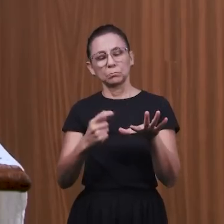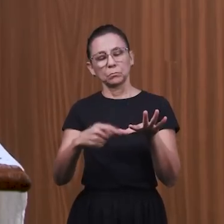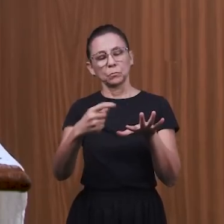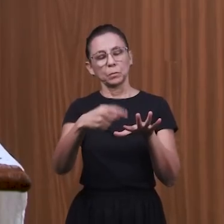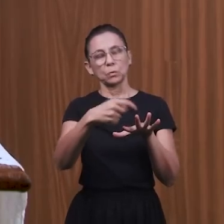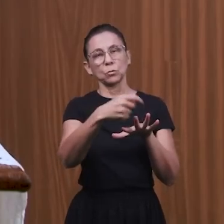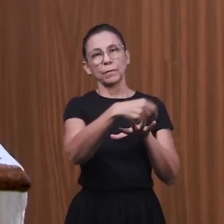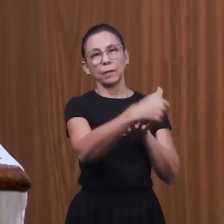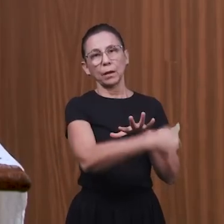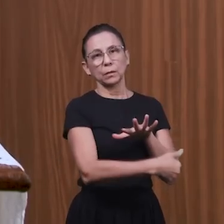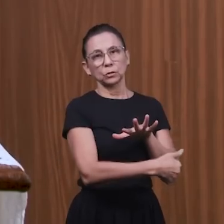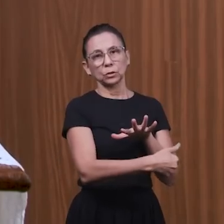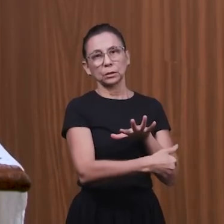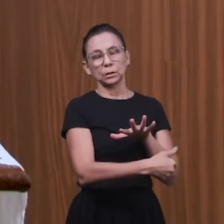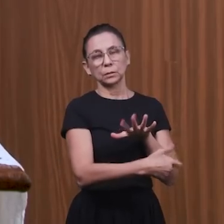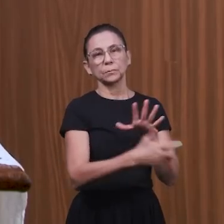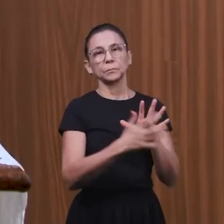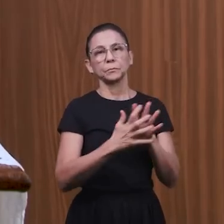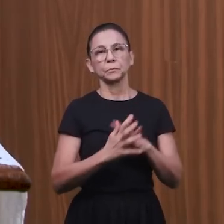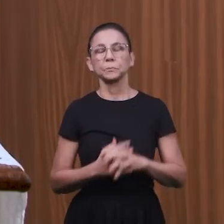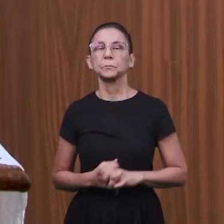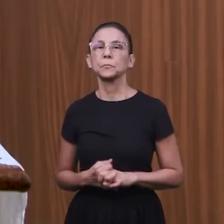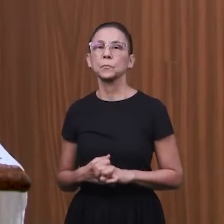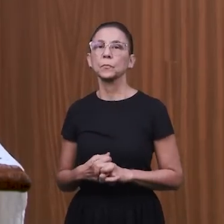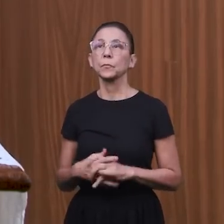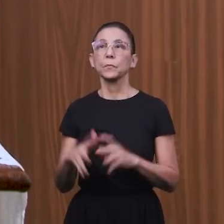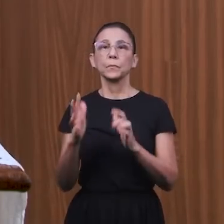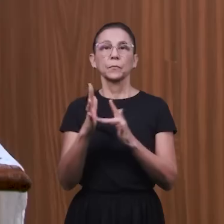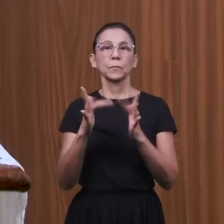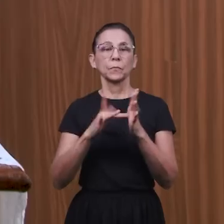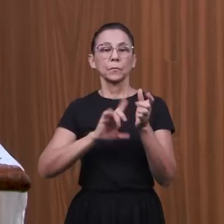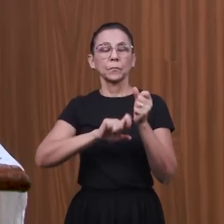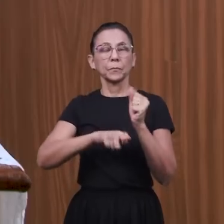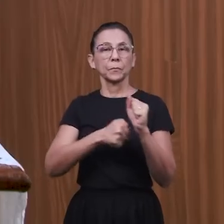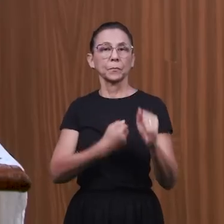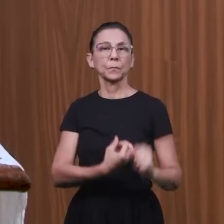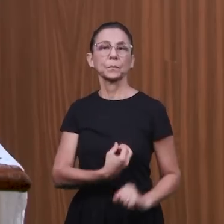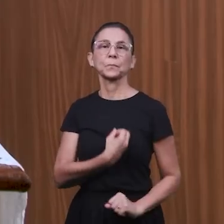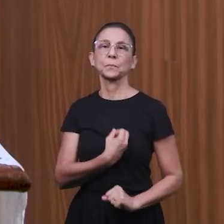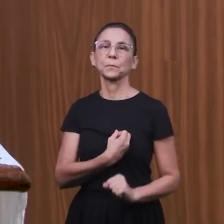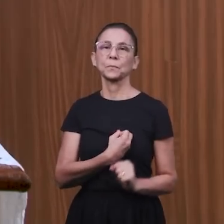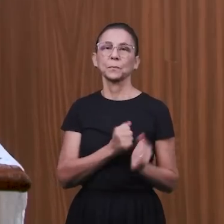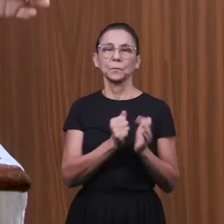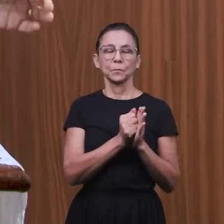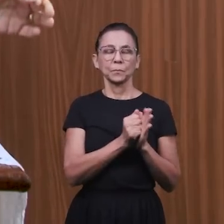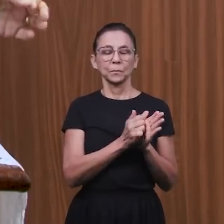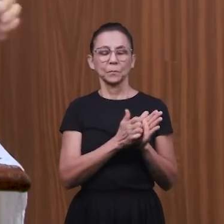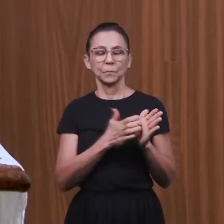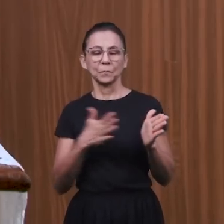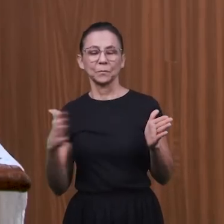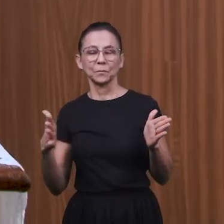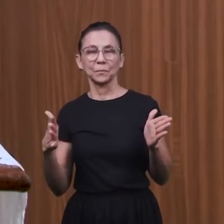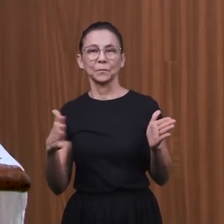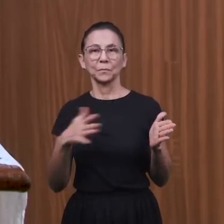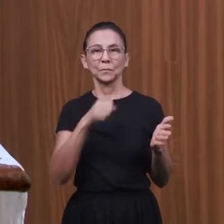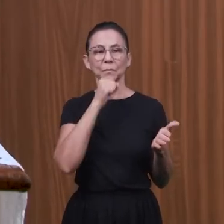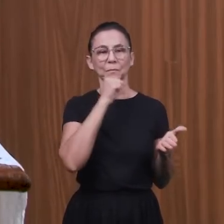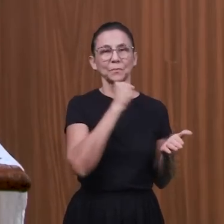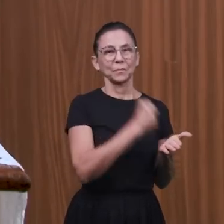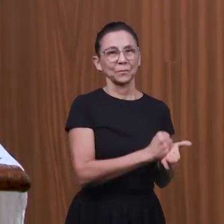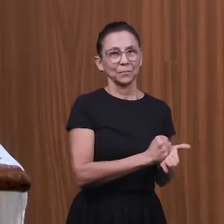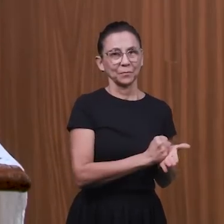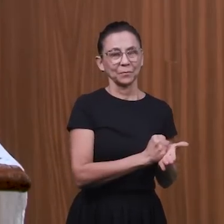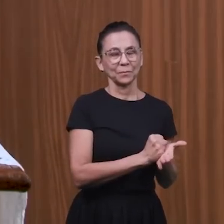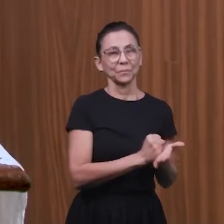tipologias. E aí nós podemos repetir: Jesus é o mistério presente em todo o Velho Testamento,